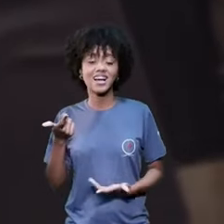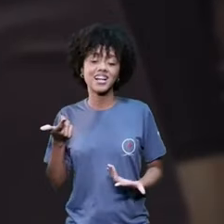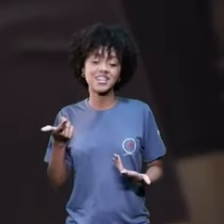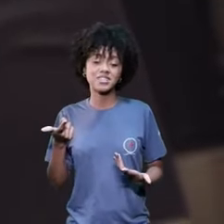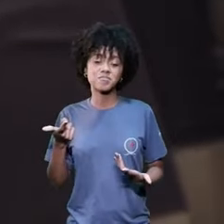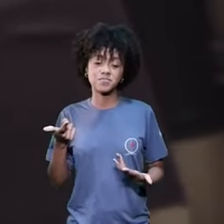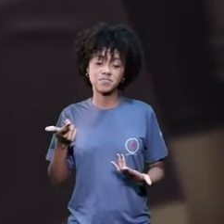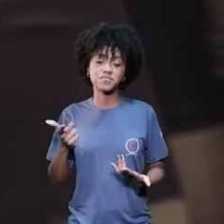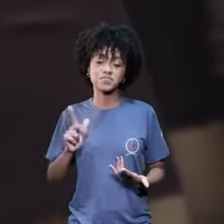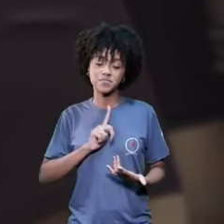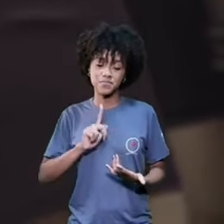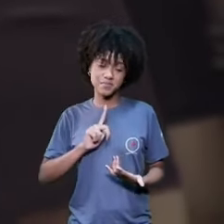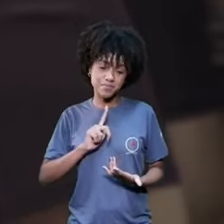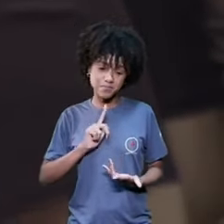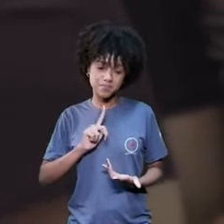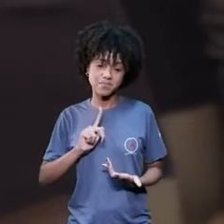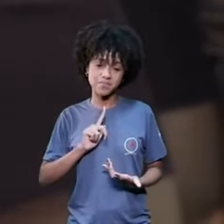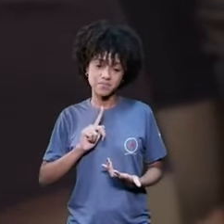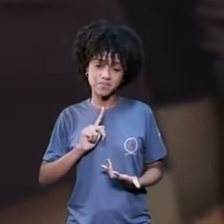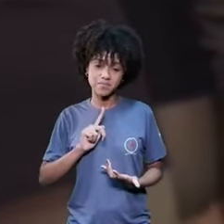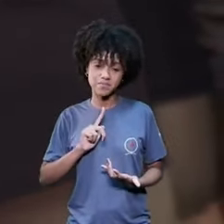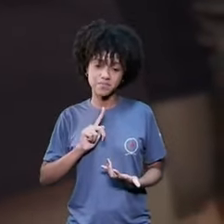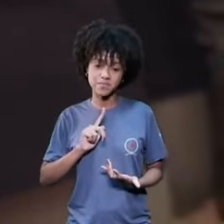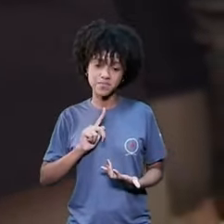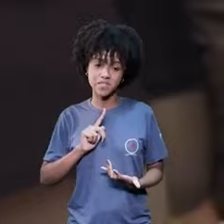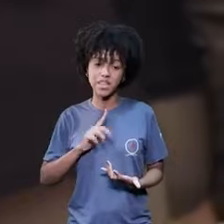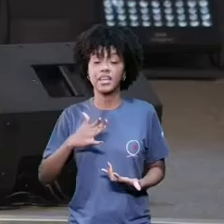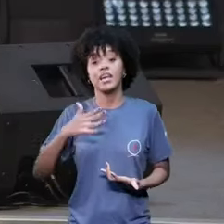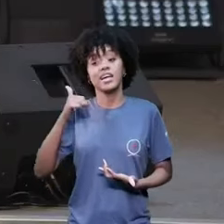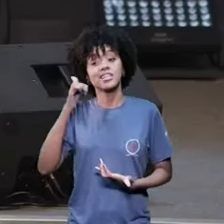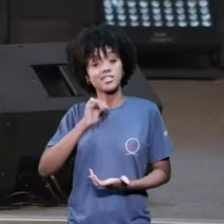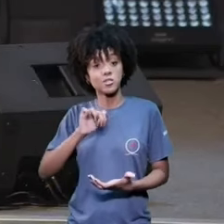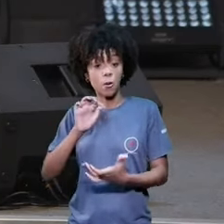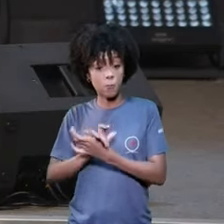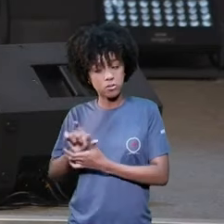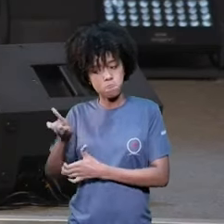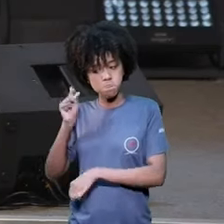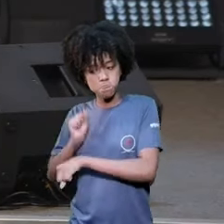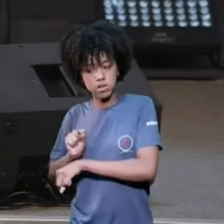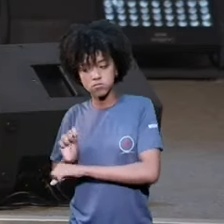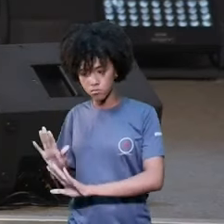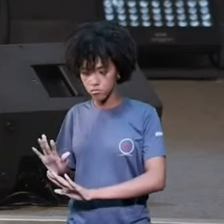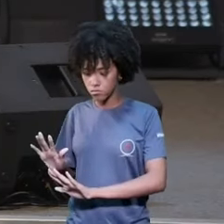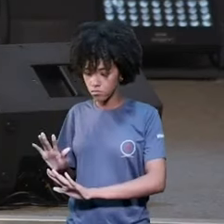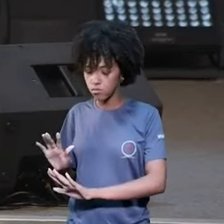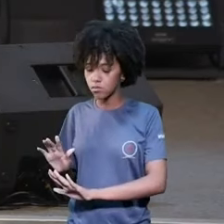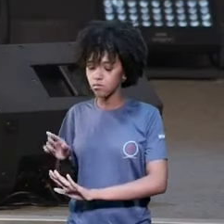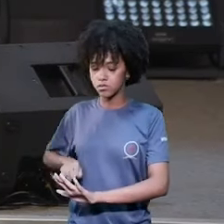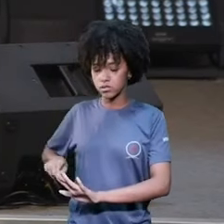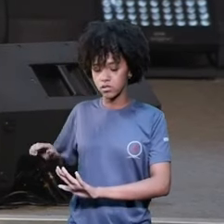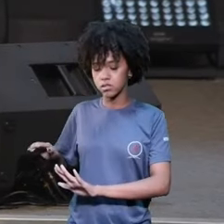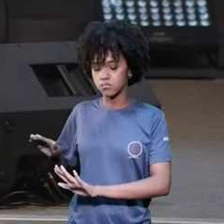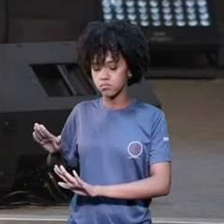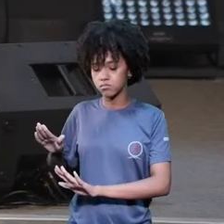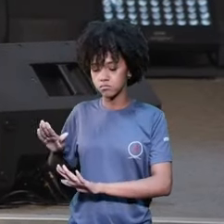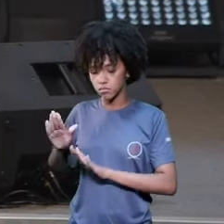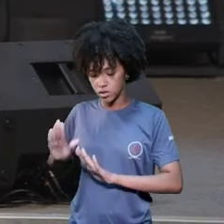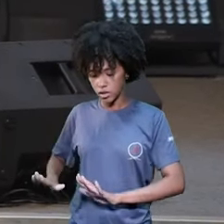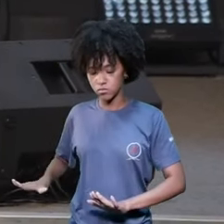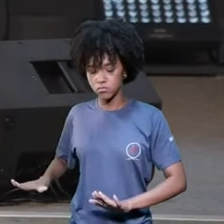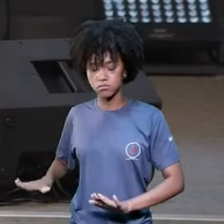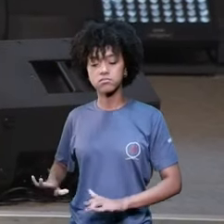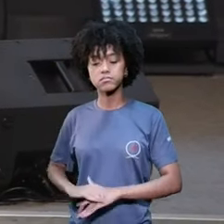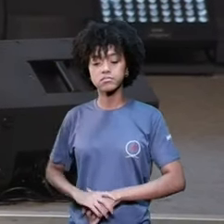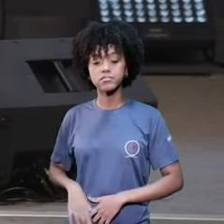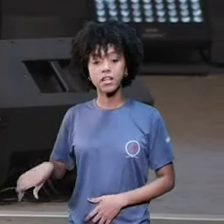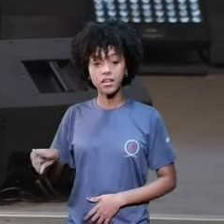Claro que mediante aquela abençoada vara, né? Você entende? Né? Ó, você fica quieto e você fica quieto. E aí eles